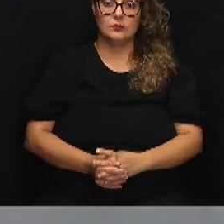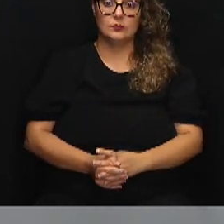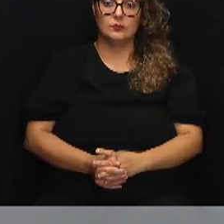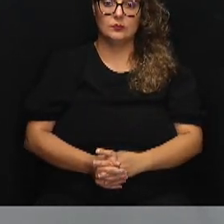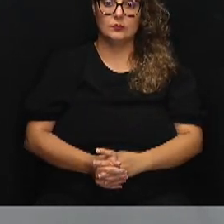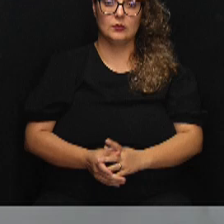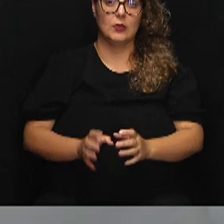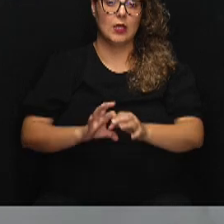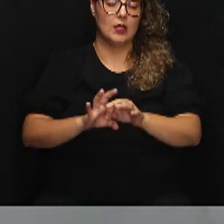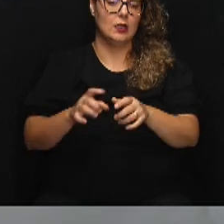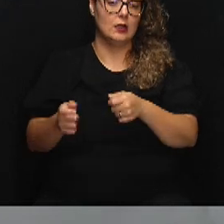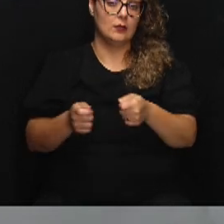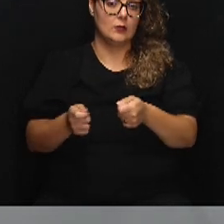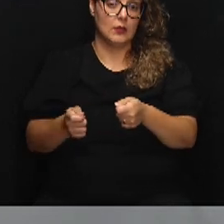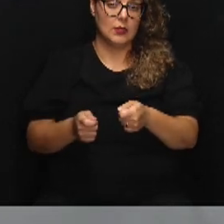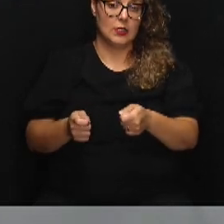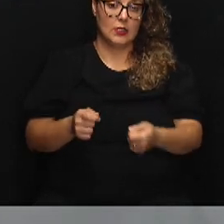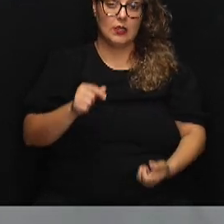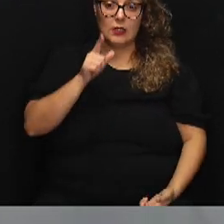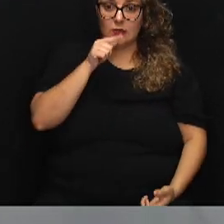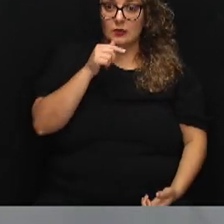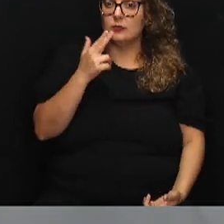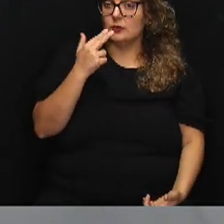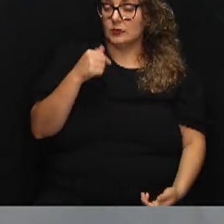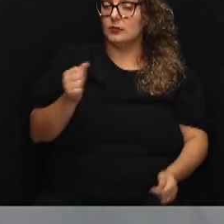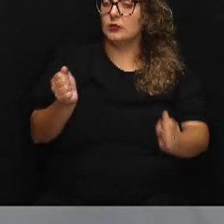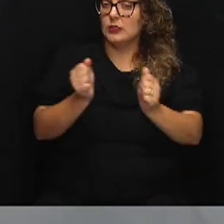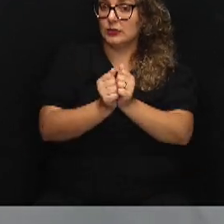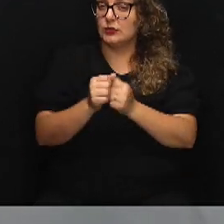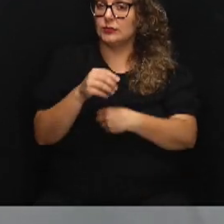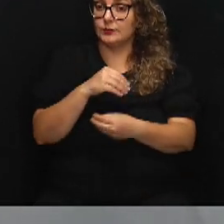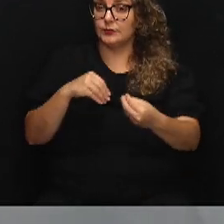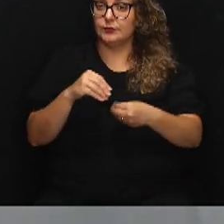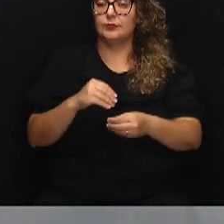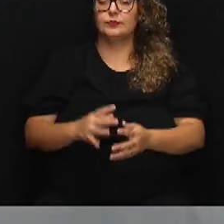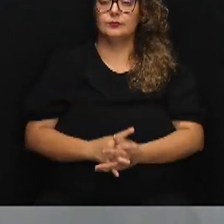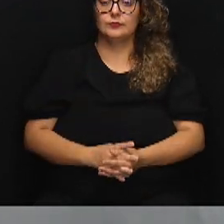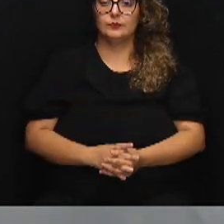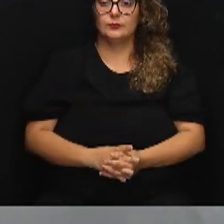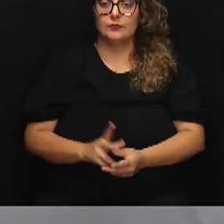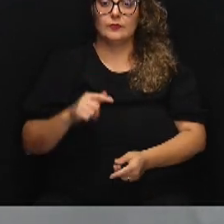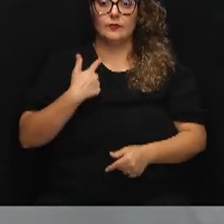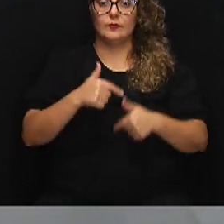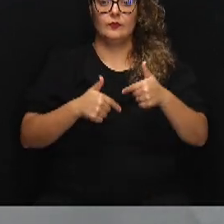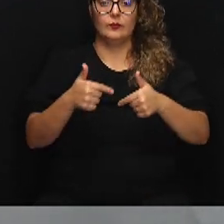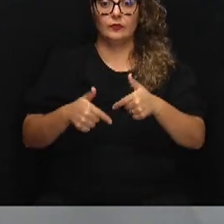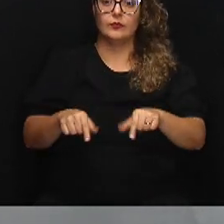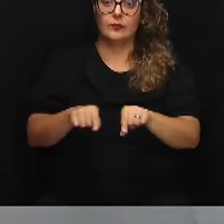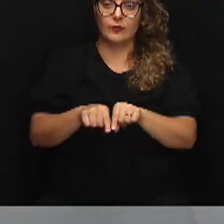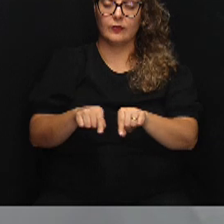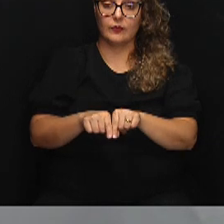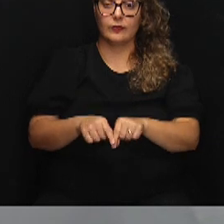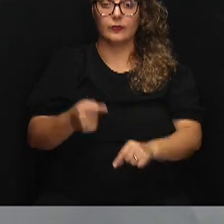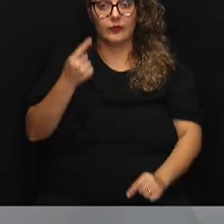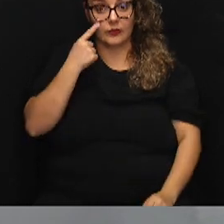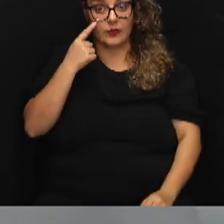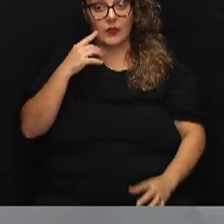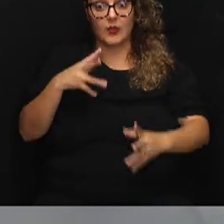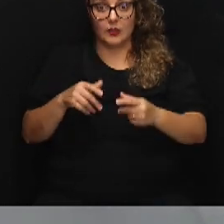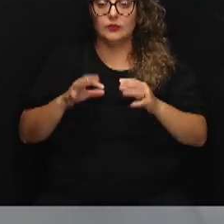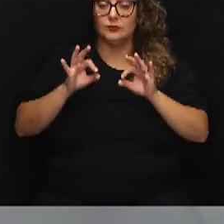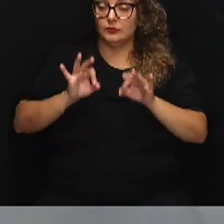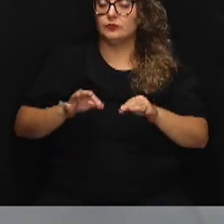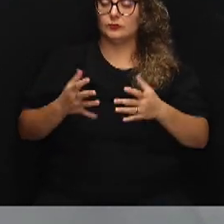liberação controlada de água e nutrientes. Estamos trabalhando nisso também. Vamos ver se isso tudo vai dar